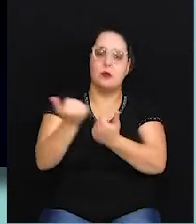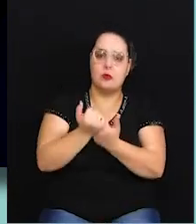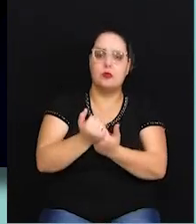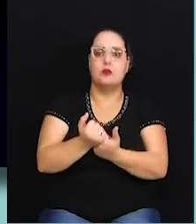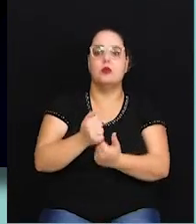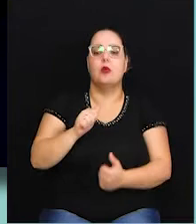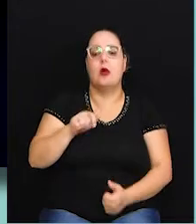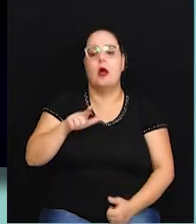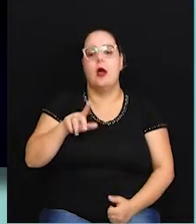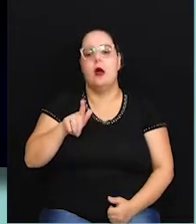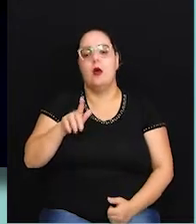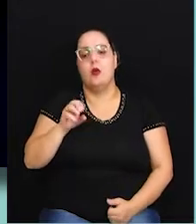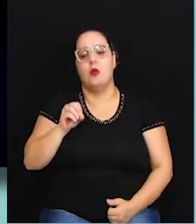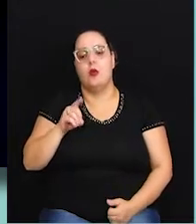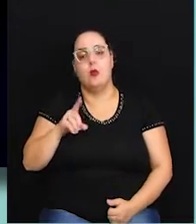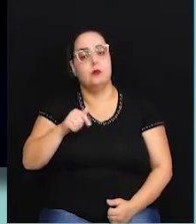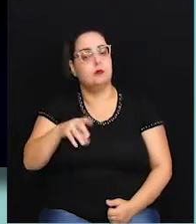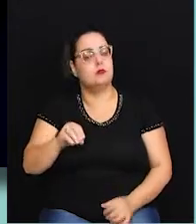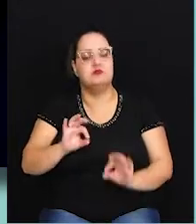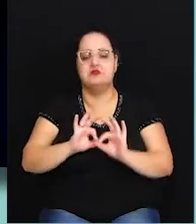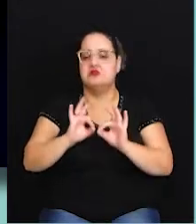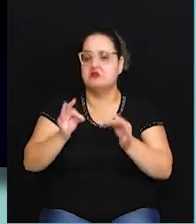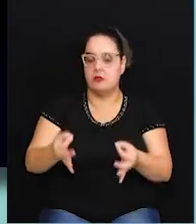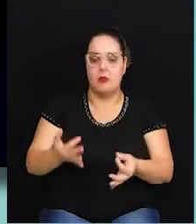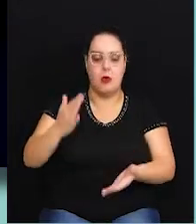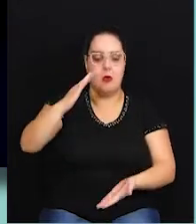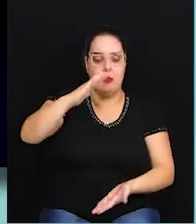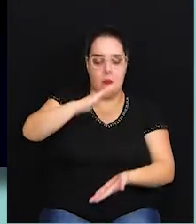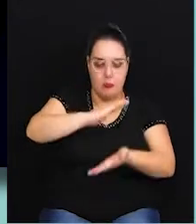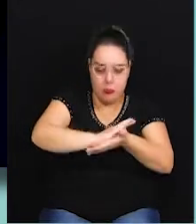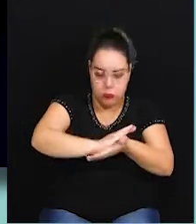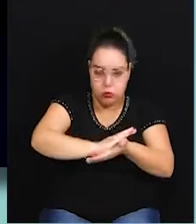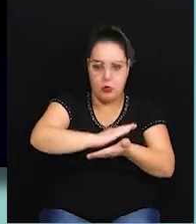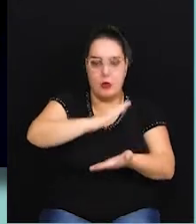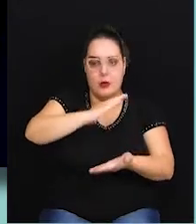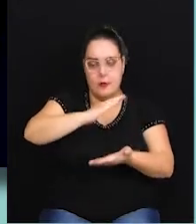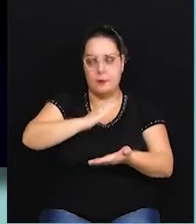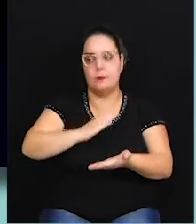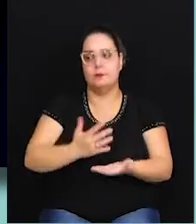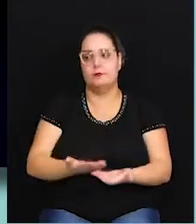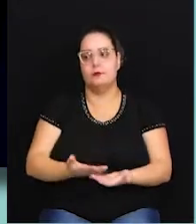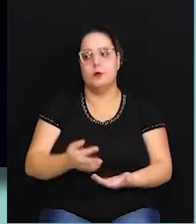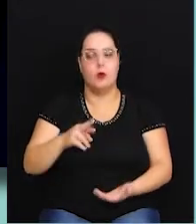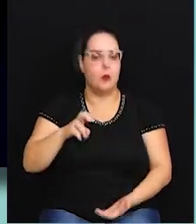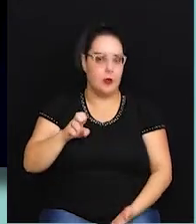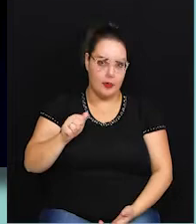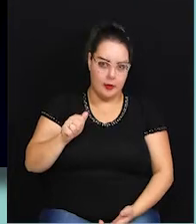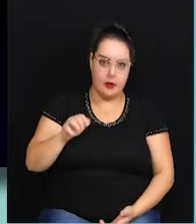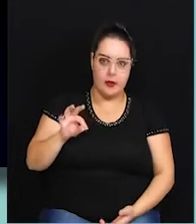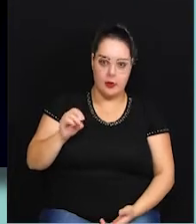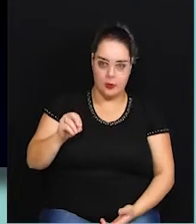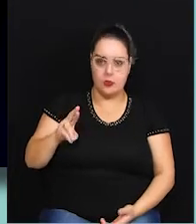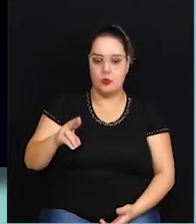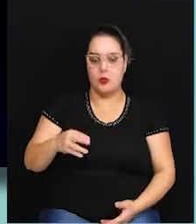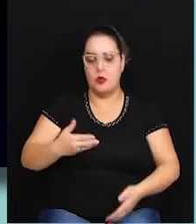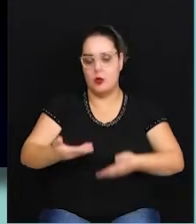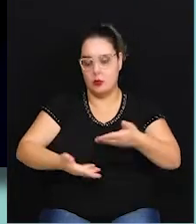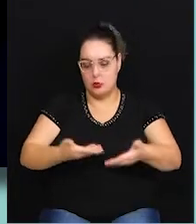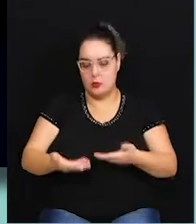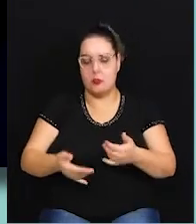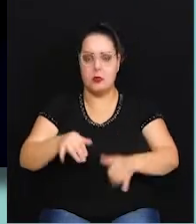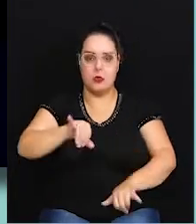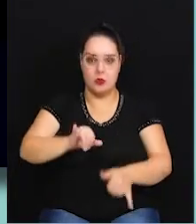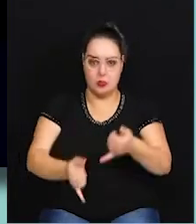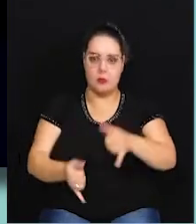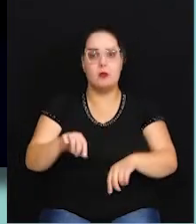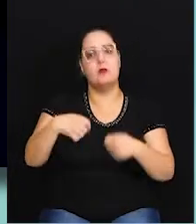substituição do algodão. Com equipamento simples, então com prensa, com um reator para fazer ali um tratamento